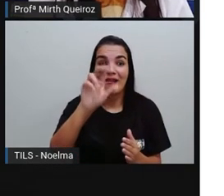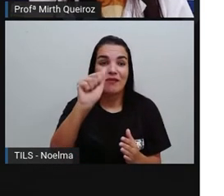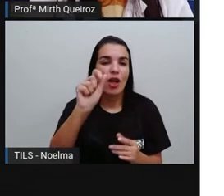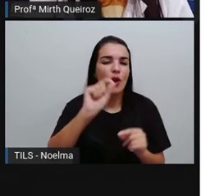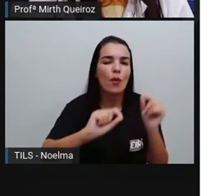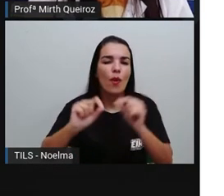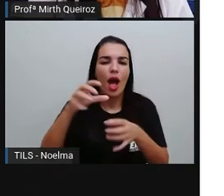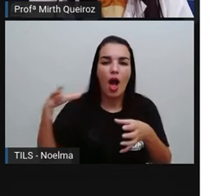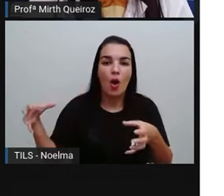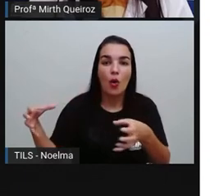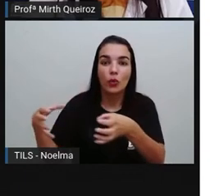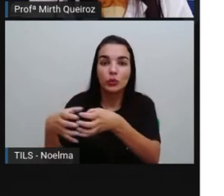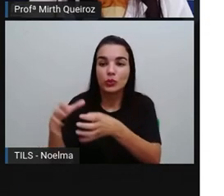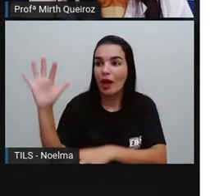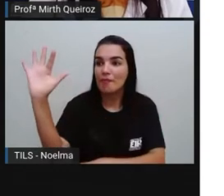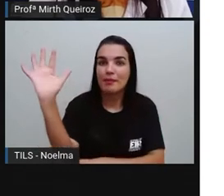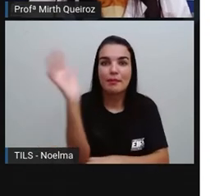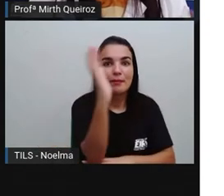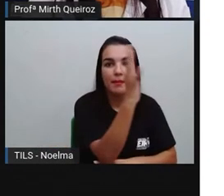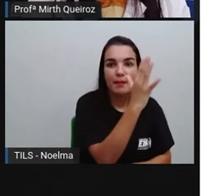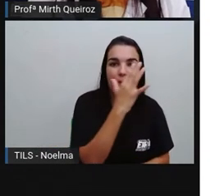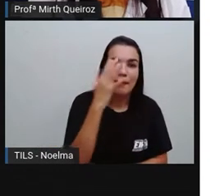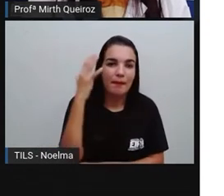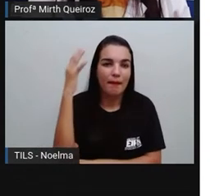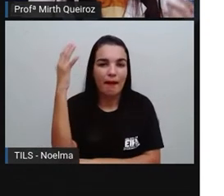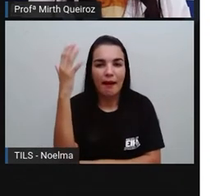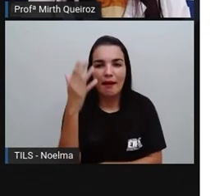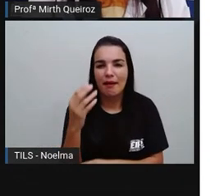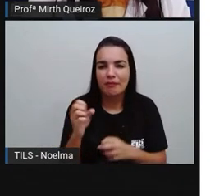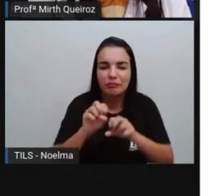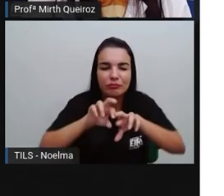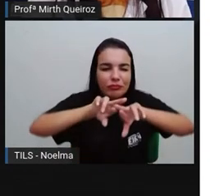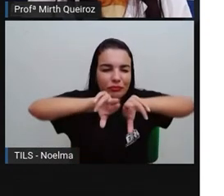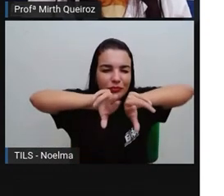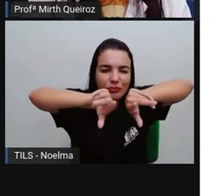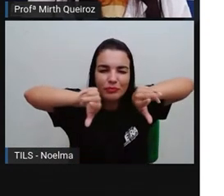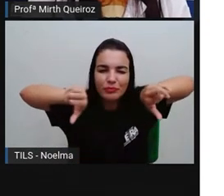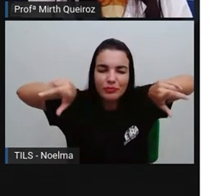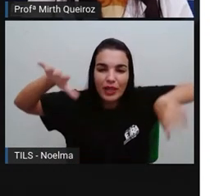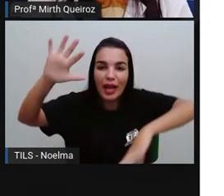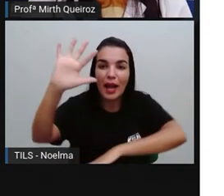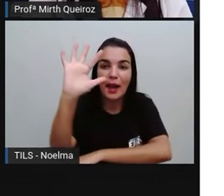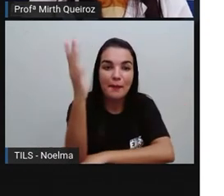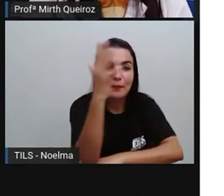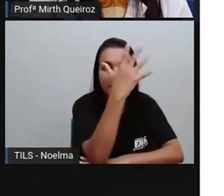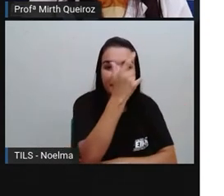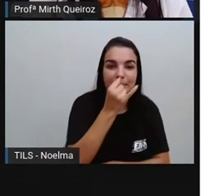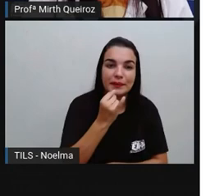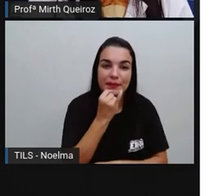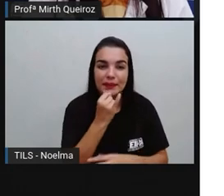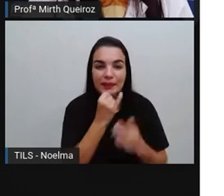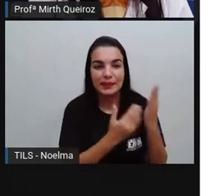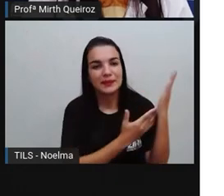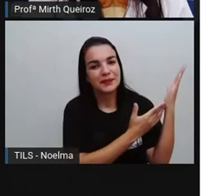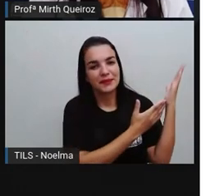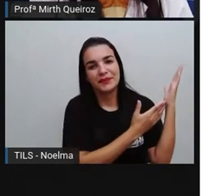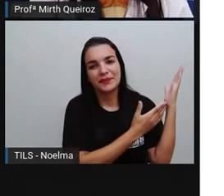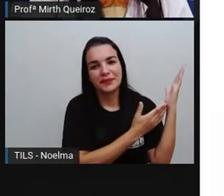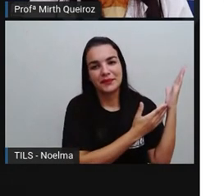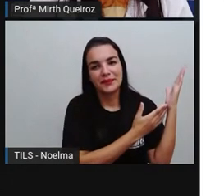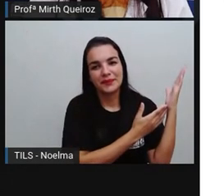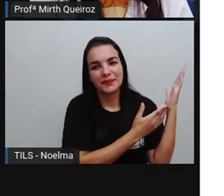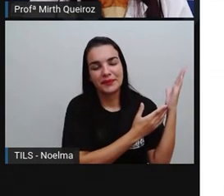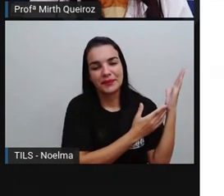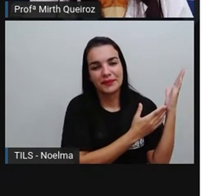se desenvolvem em determinada área, buriti, pequi, jatobá, ipê e angico, são alguns exemplos aí de plantas que